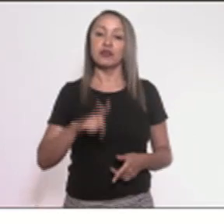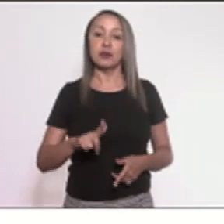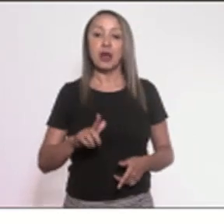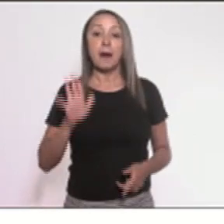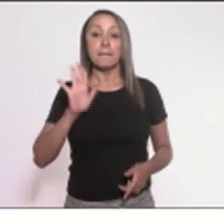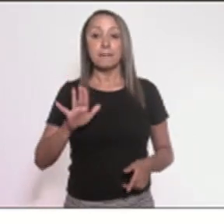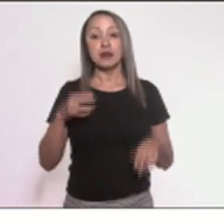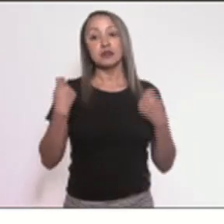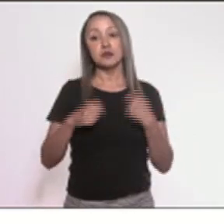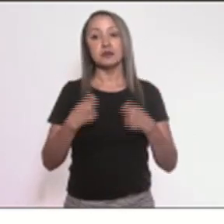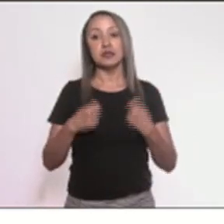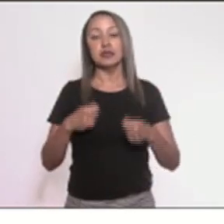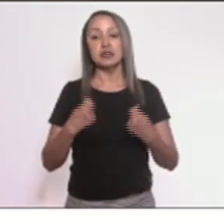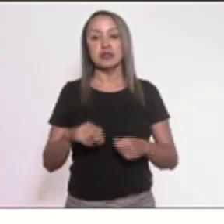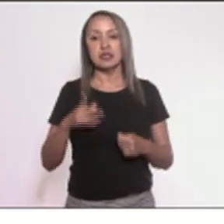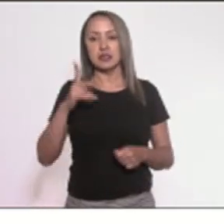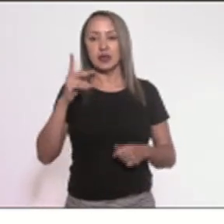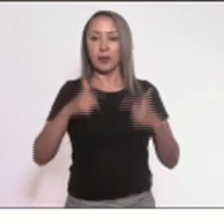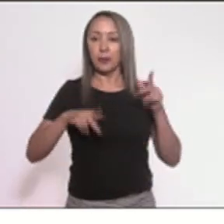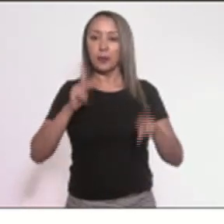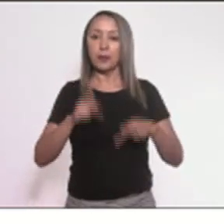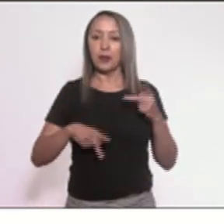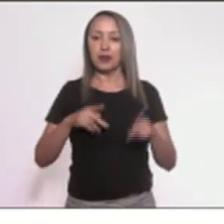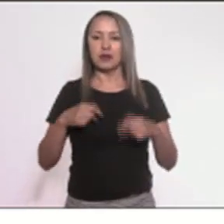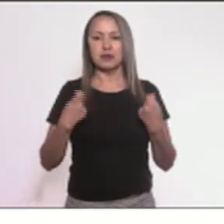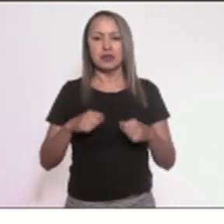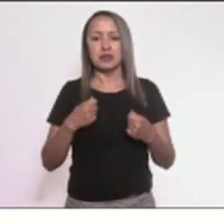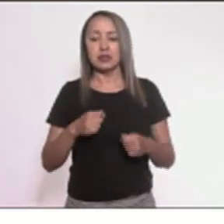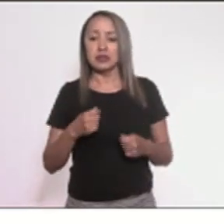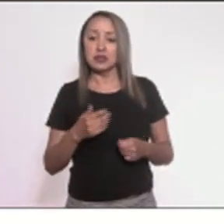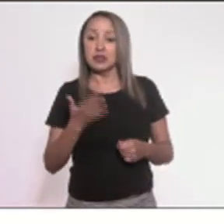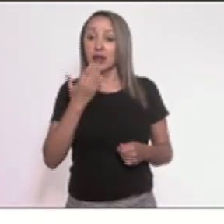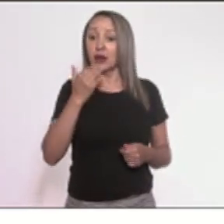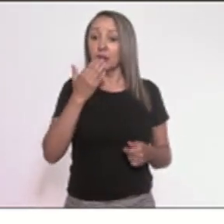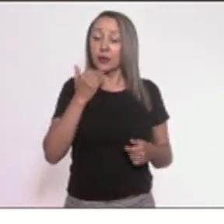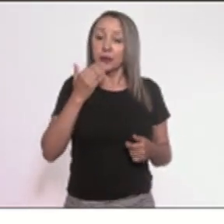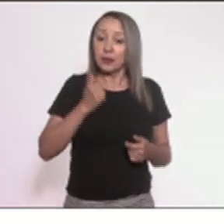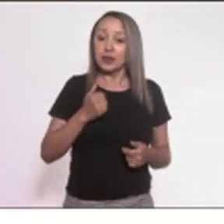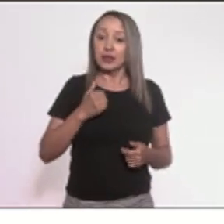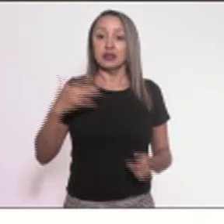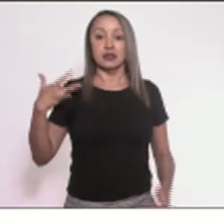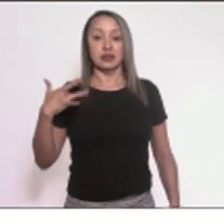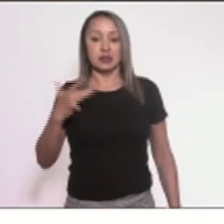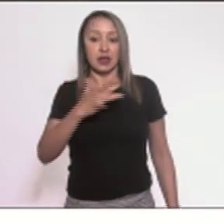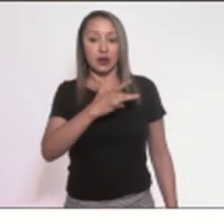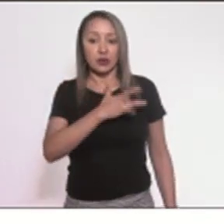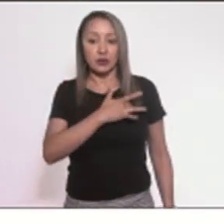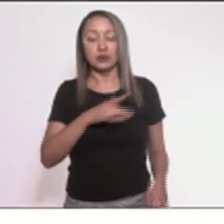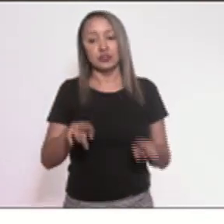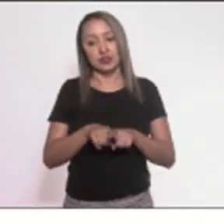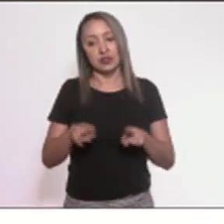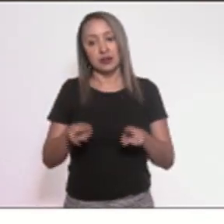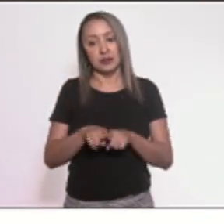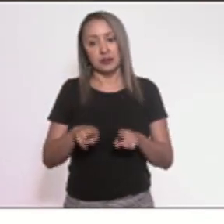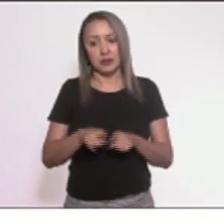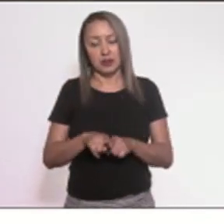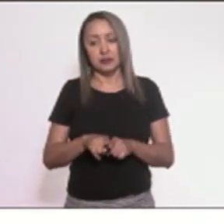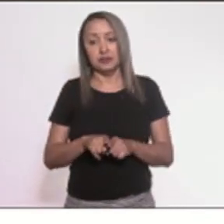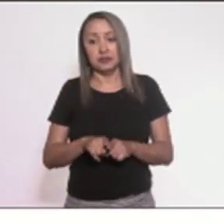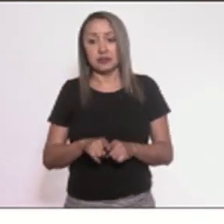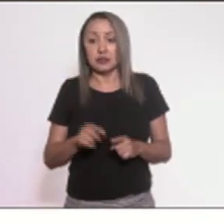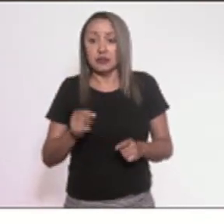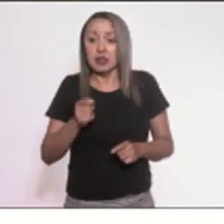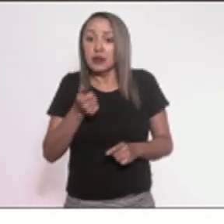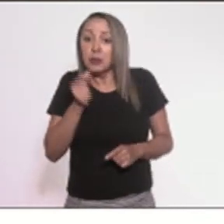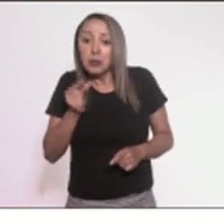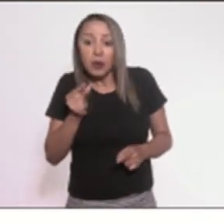isso, esse povo precisa ter o seu pão de cada dia, tem que ter assistência médica mínima